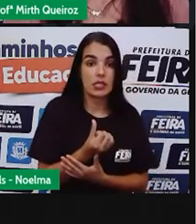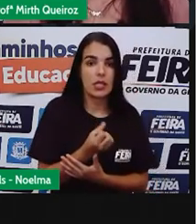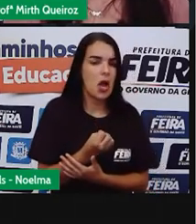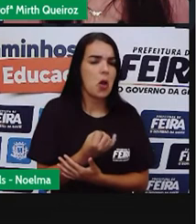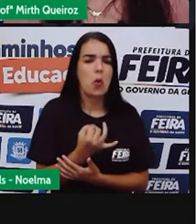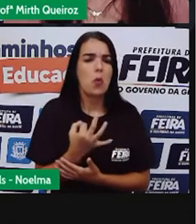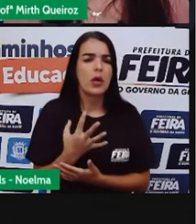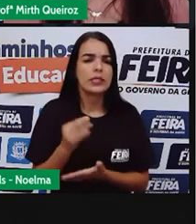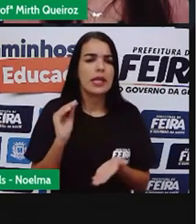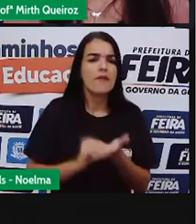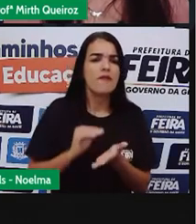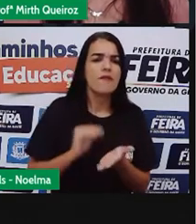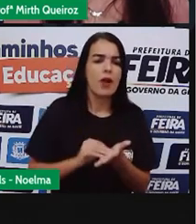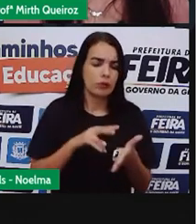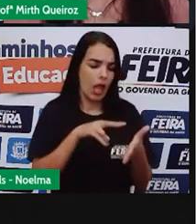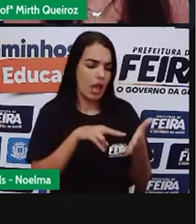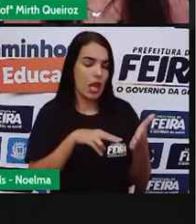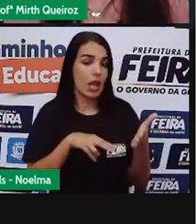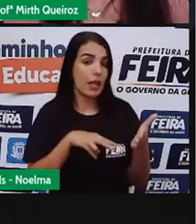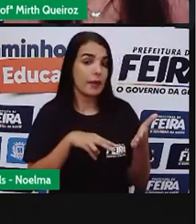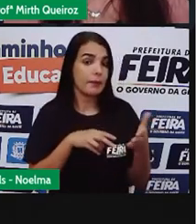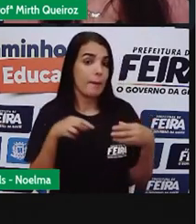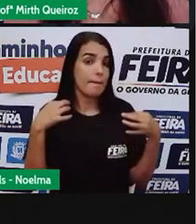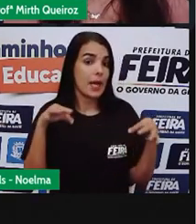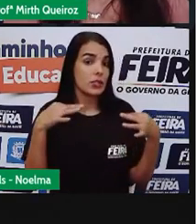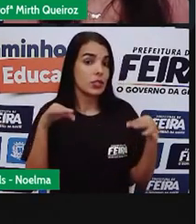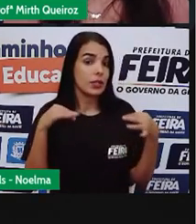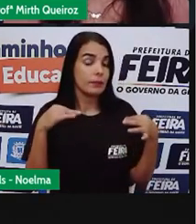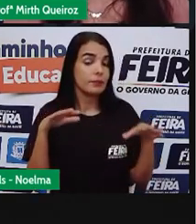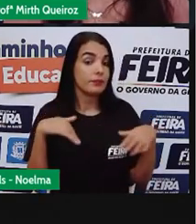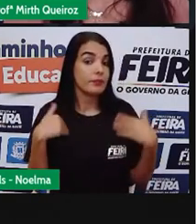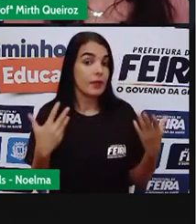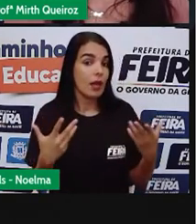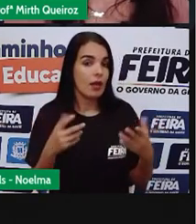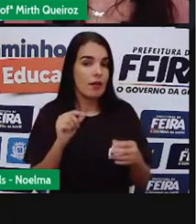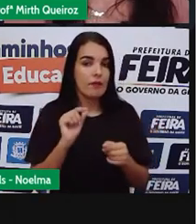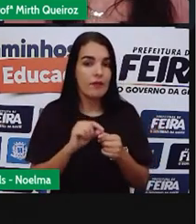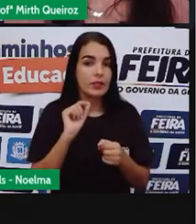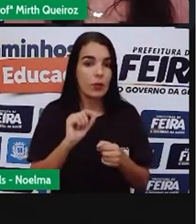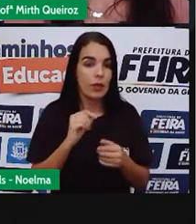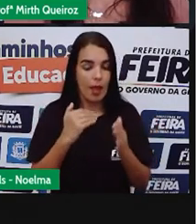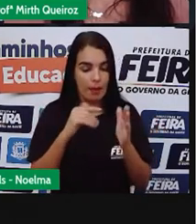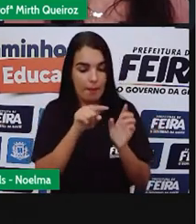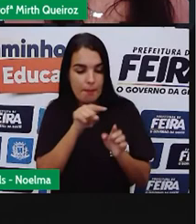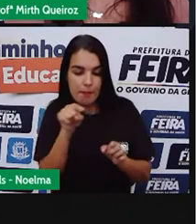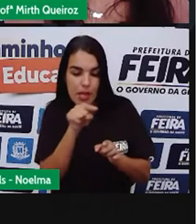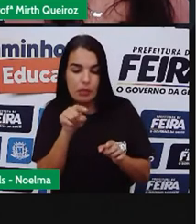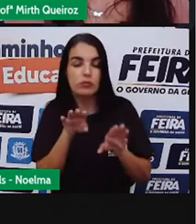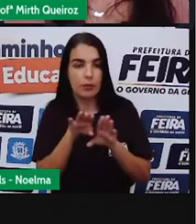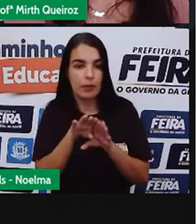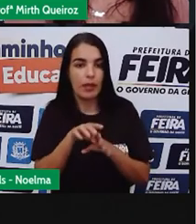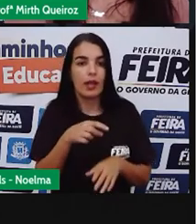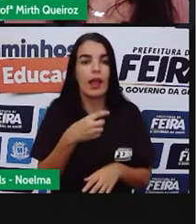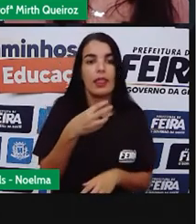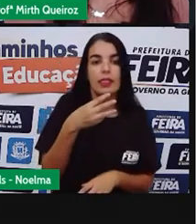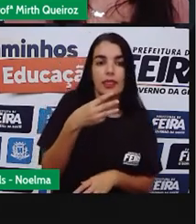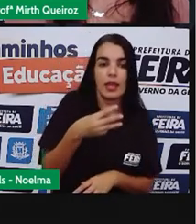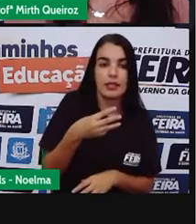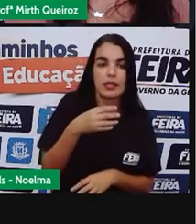Quantas páginas ele ainda precisa para terminar de ler o seu livro? Então, nós pegaríamos aí uma continha de subtração. Se